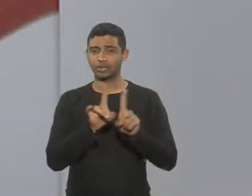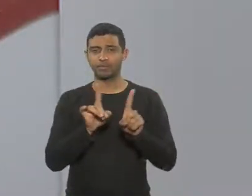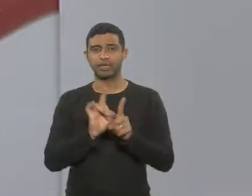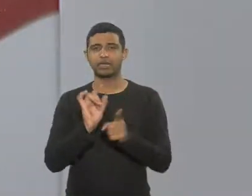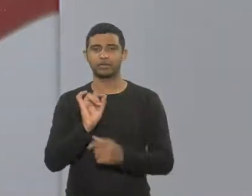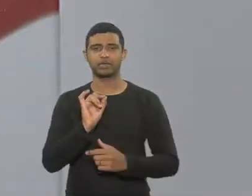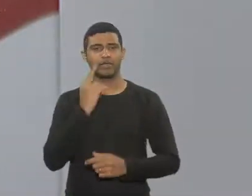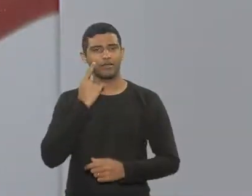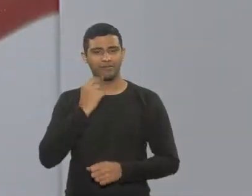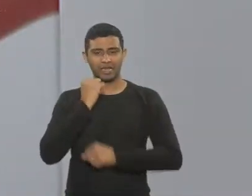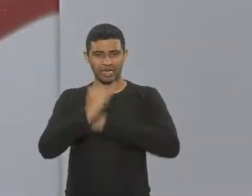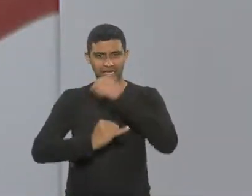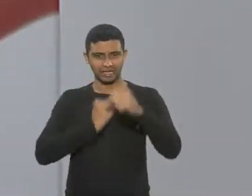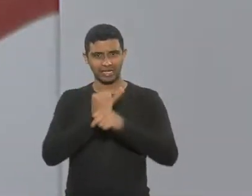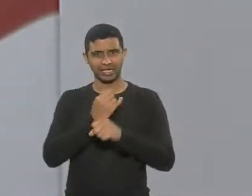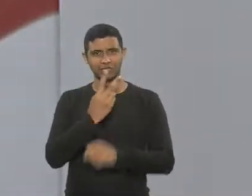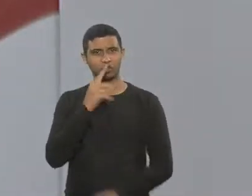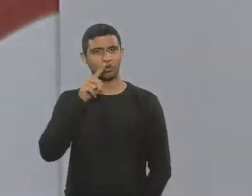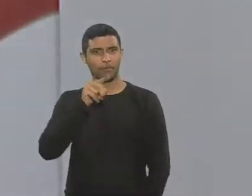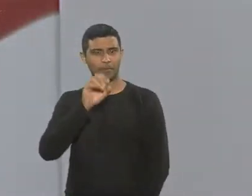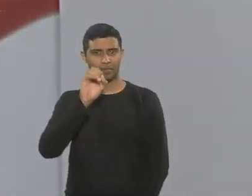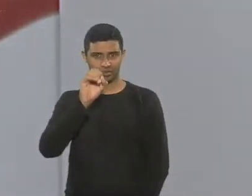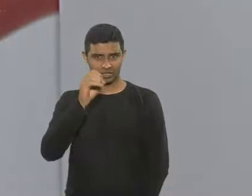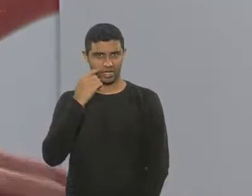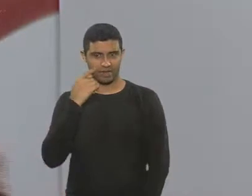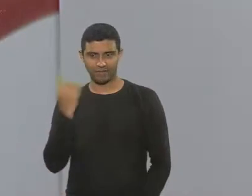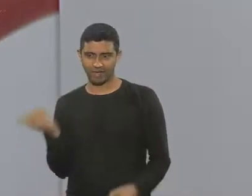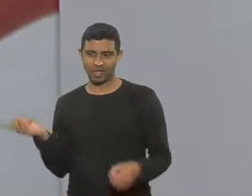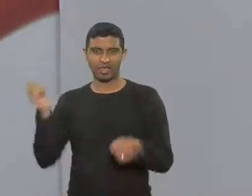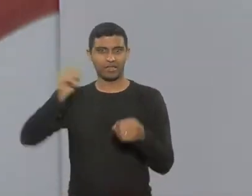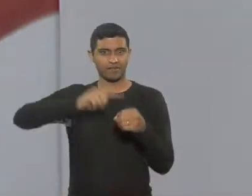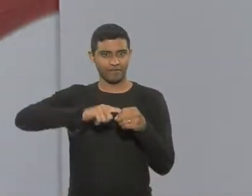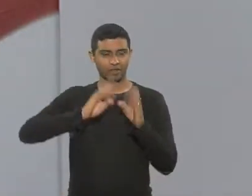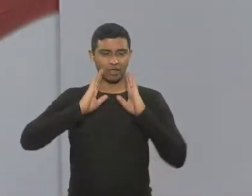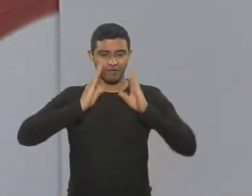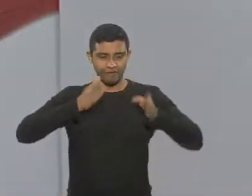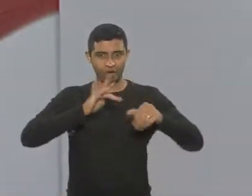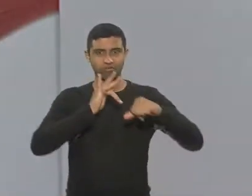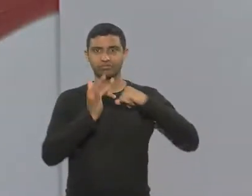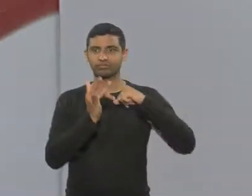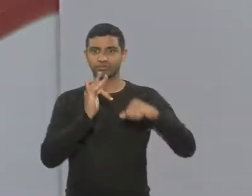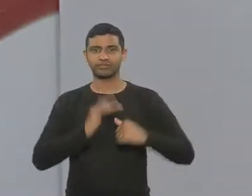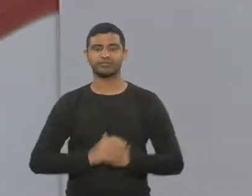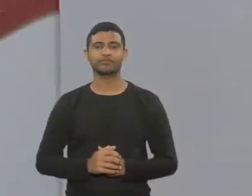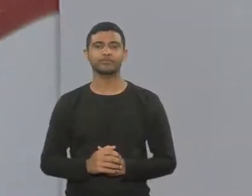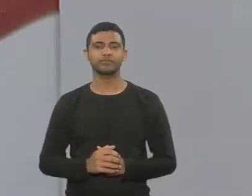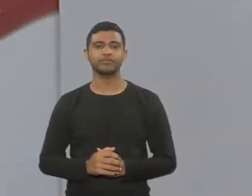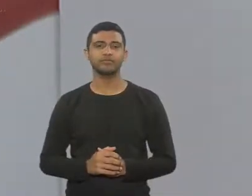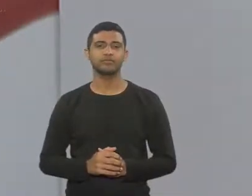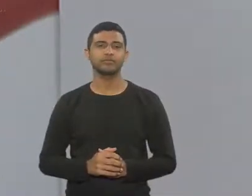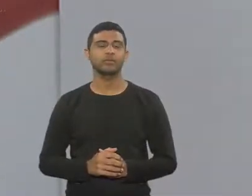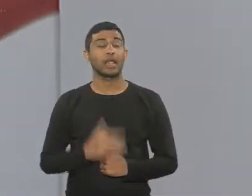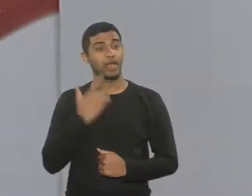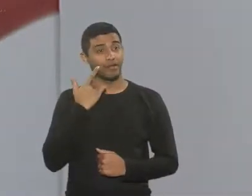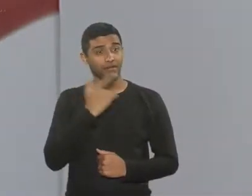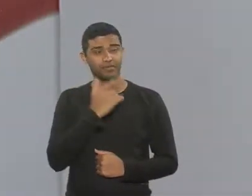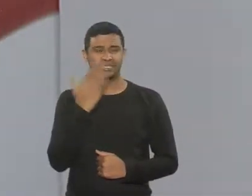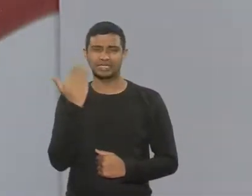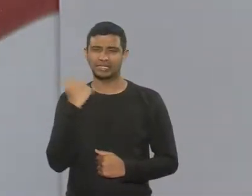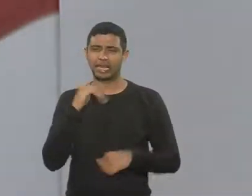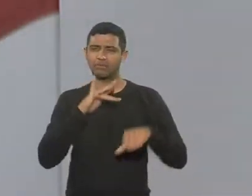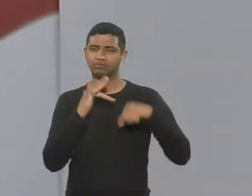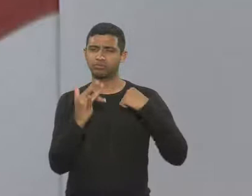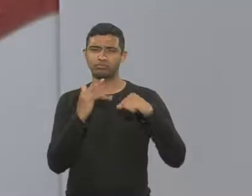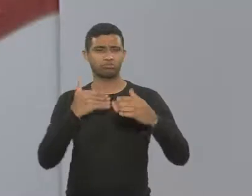especificamente, assim, a internet 2.0, chamada, assim, que está voltada para as mídias sociais. Que é isso que ele disse, assim, a partir do momento que você tem as mídias